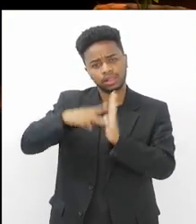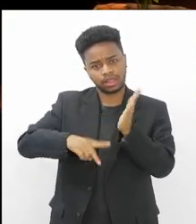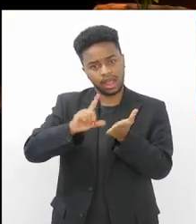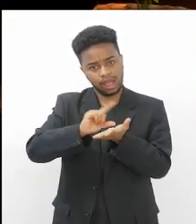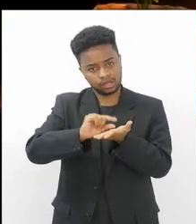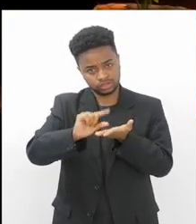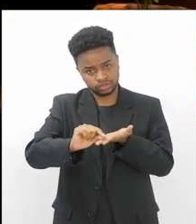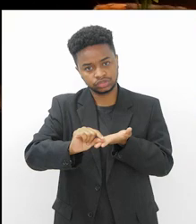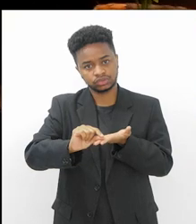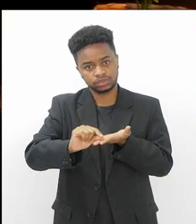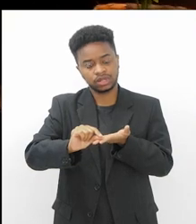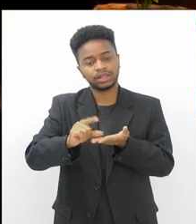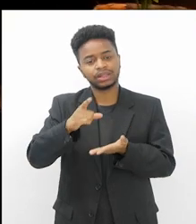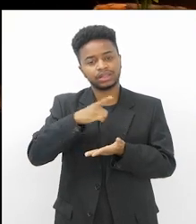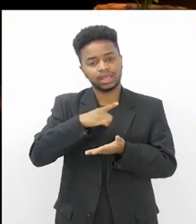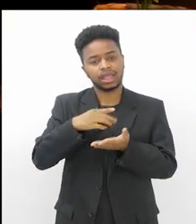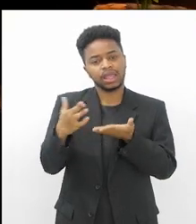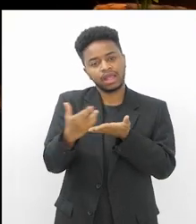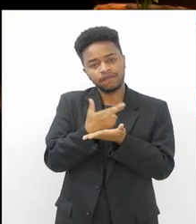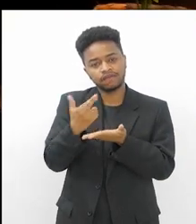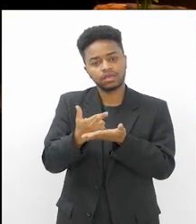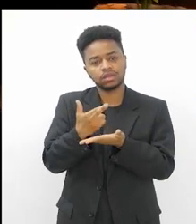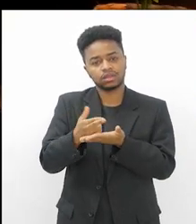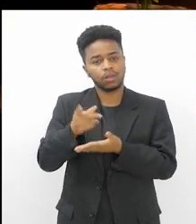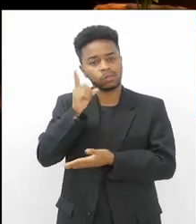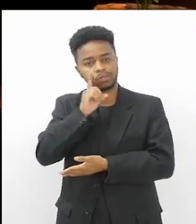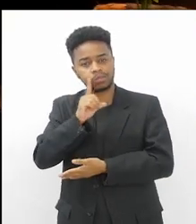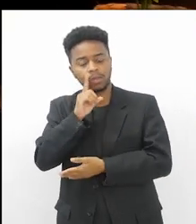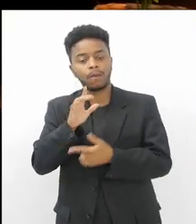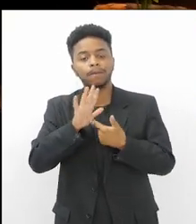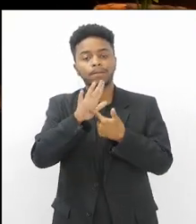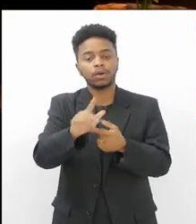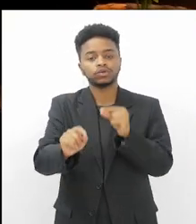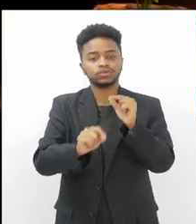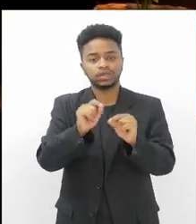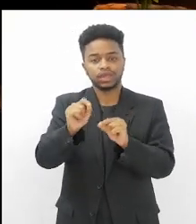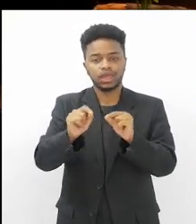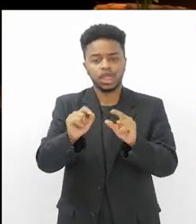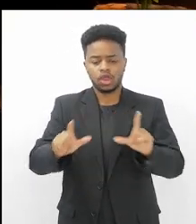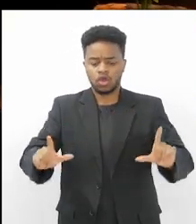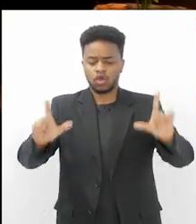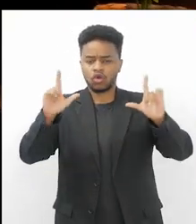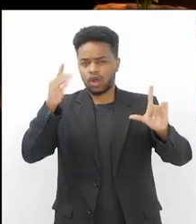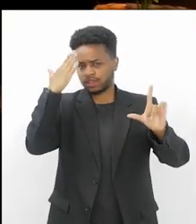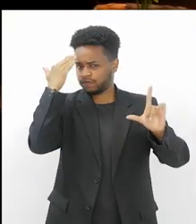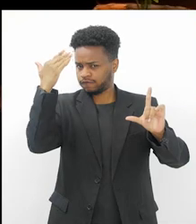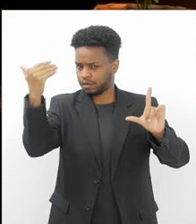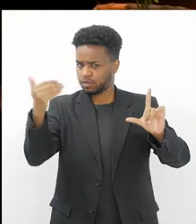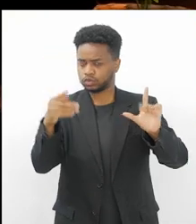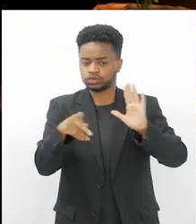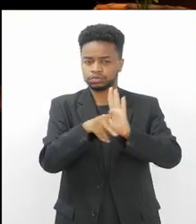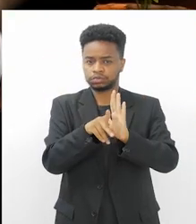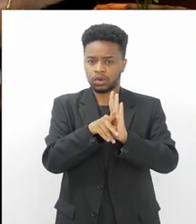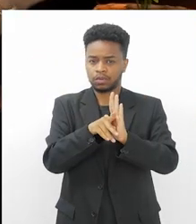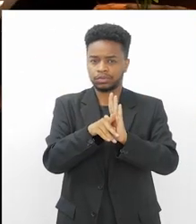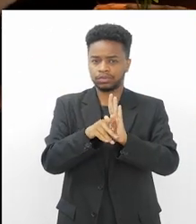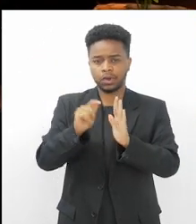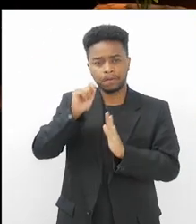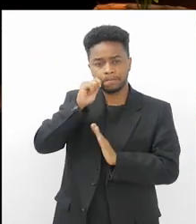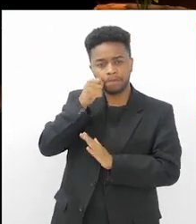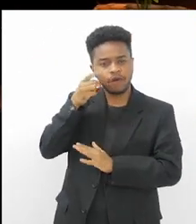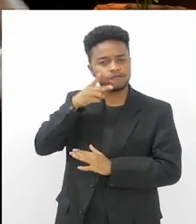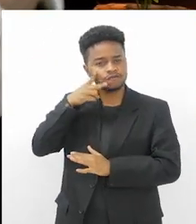li um artigo na Scientific American, colocando que a Santa Ceia, que é um quadro